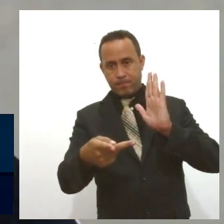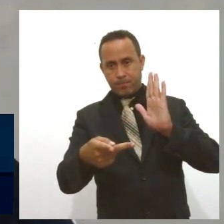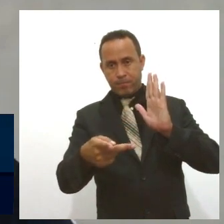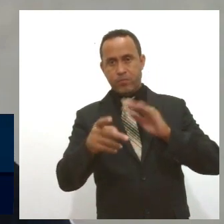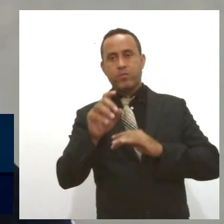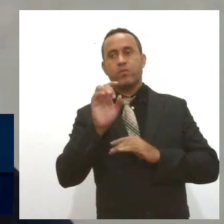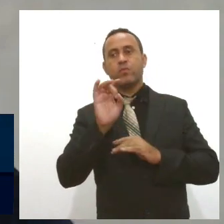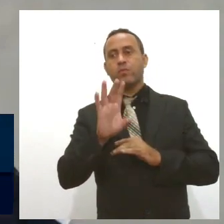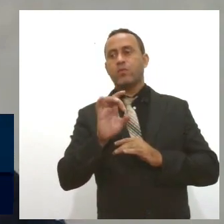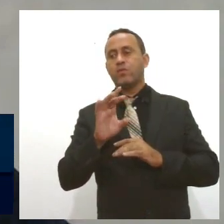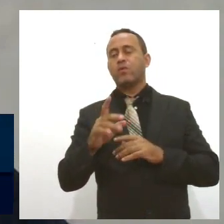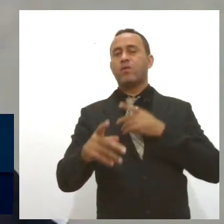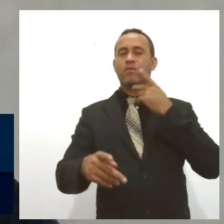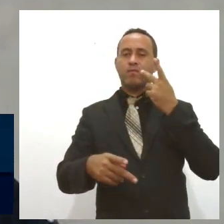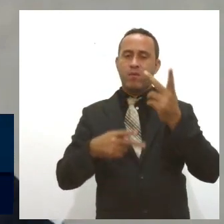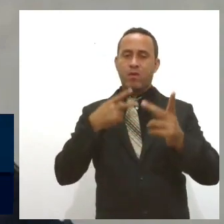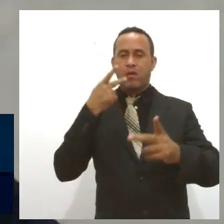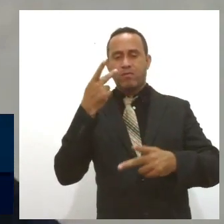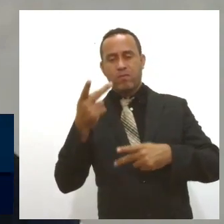na falácia, né?